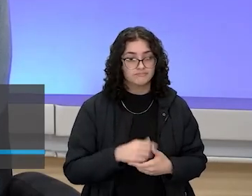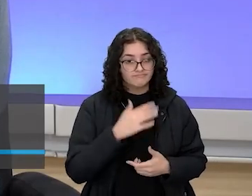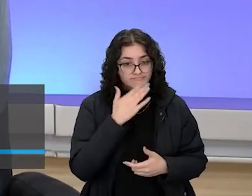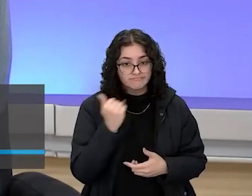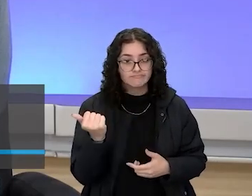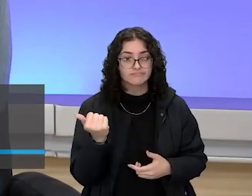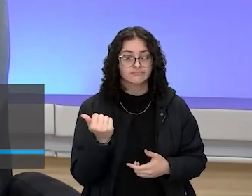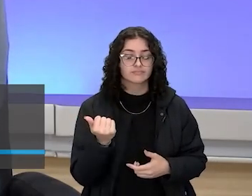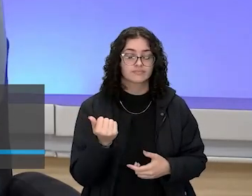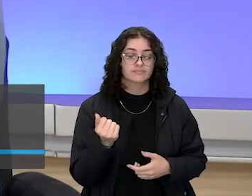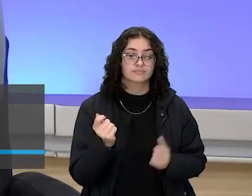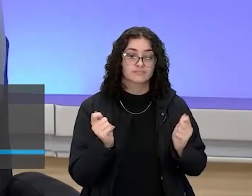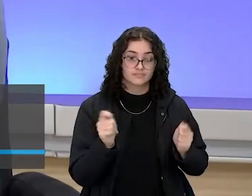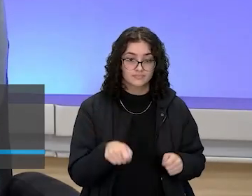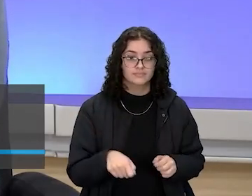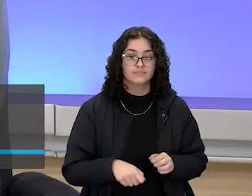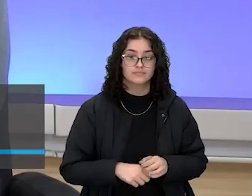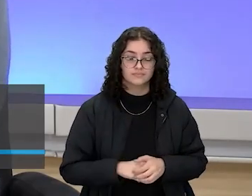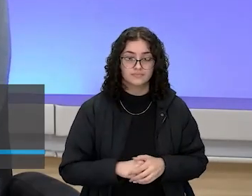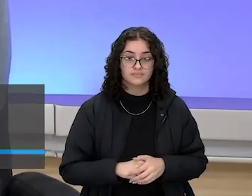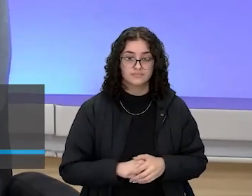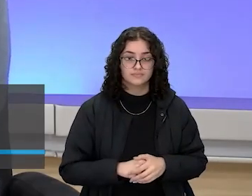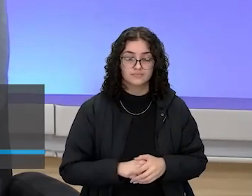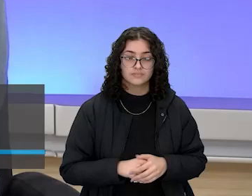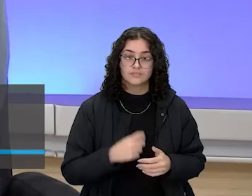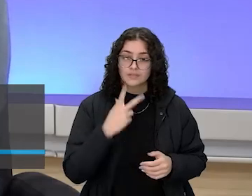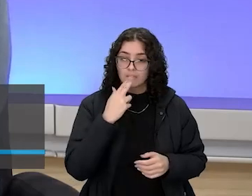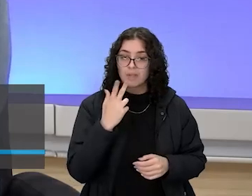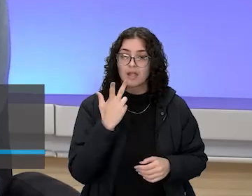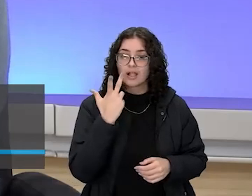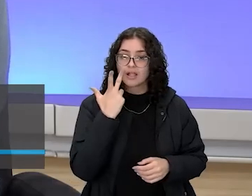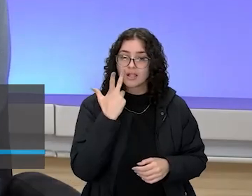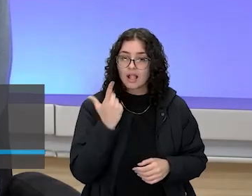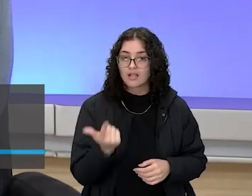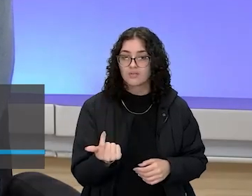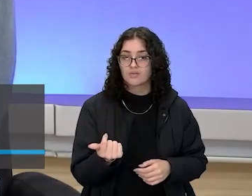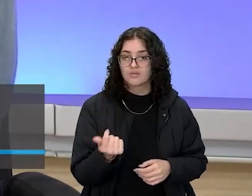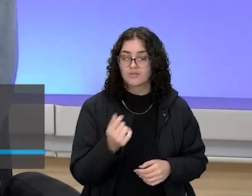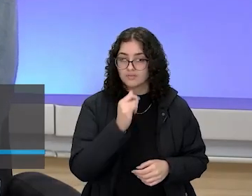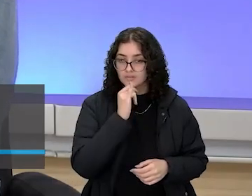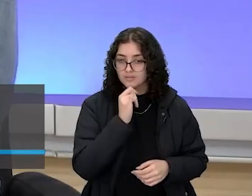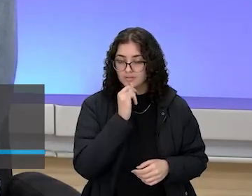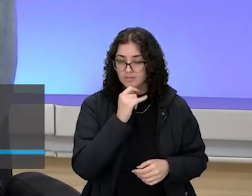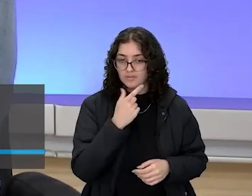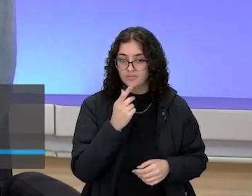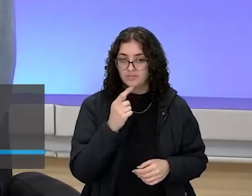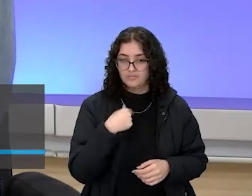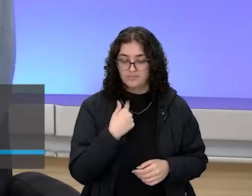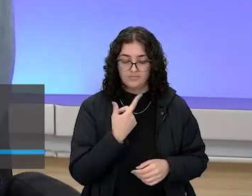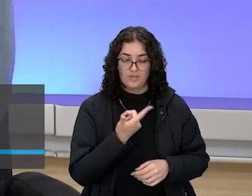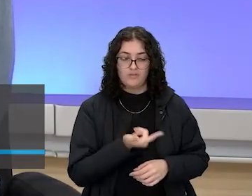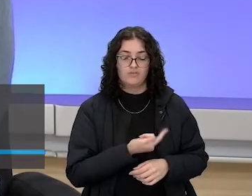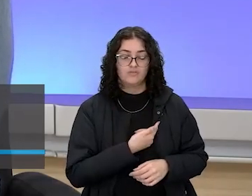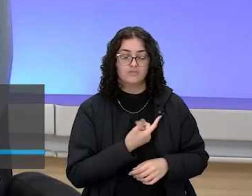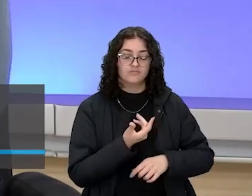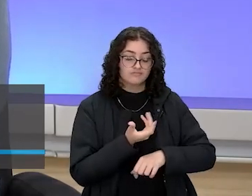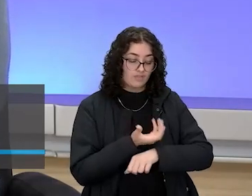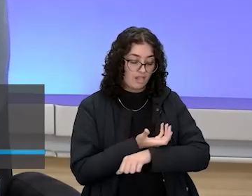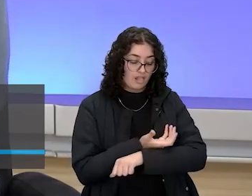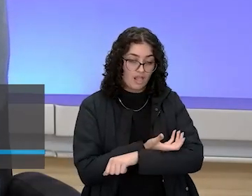melhor forma para o solo, uma forma mais natural possível. Será que se a gente plantar aí